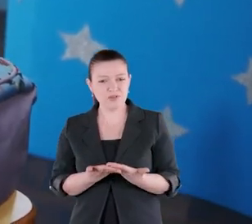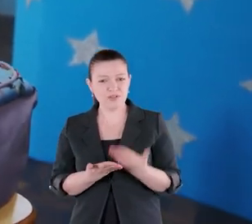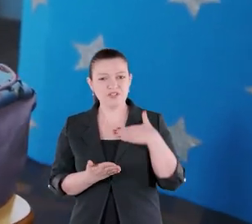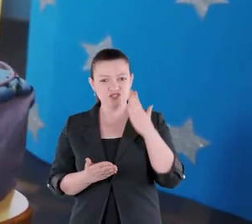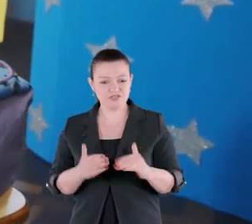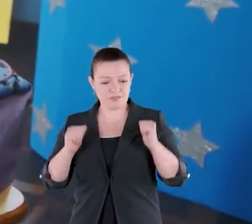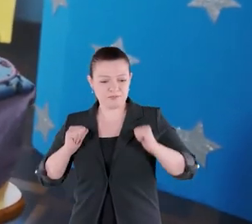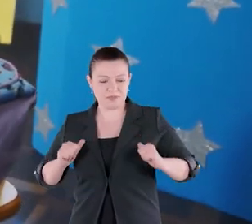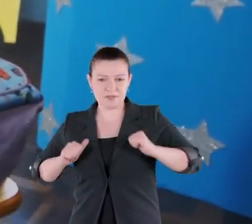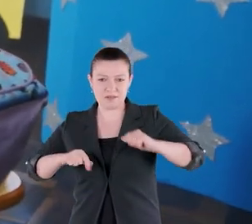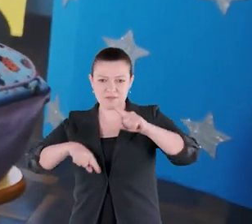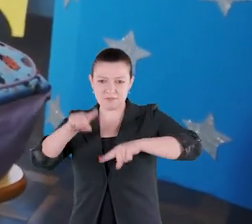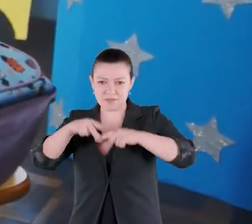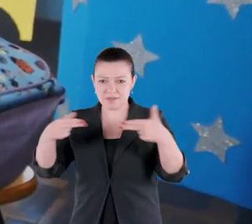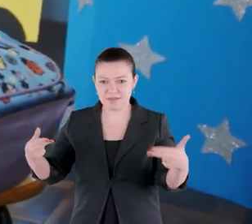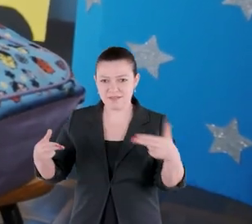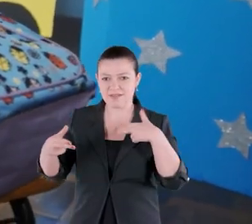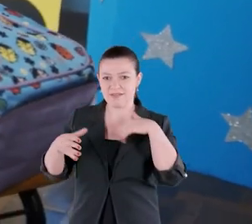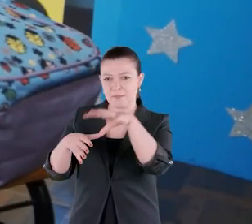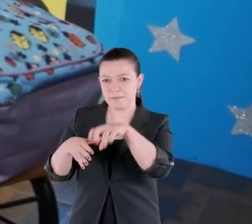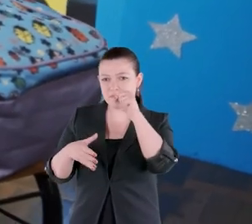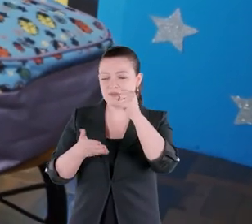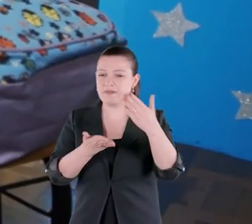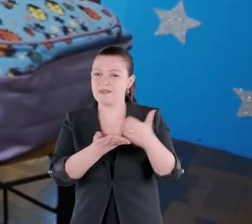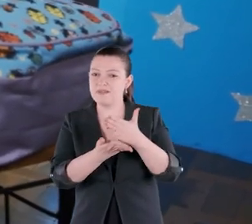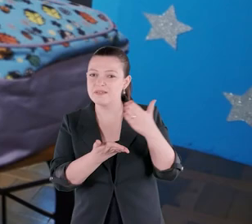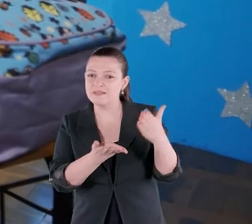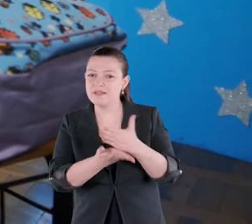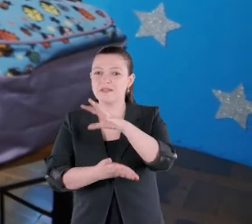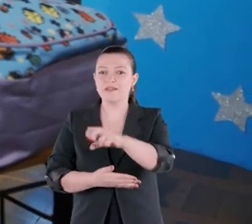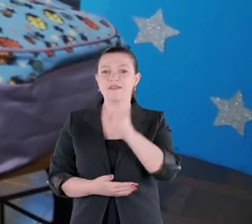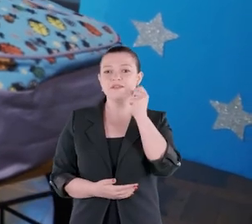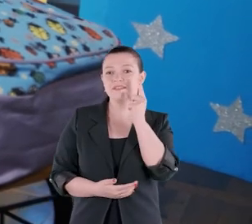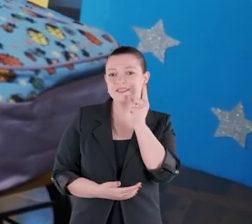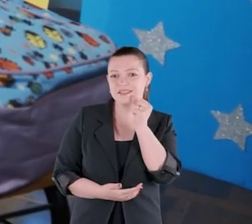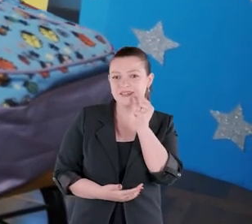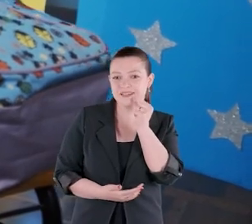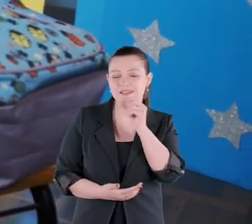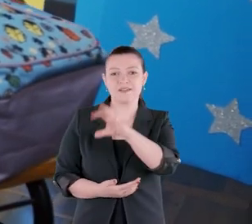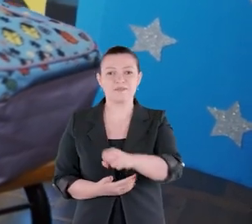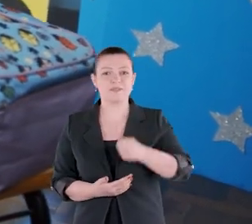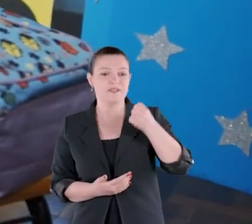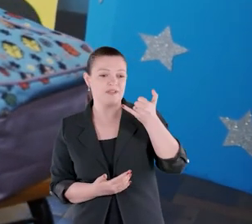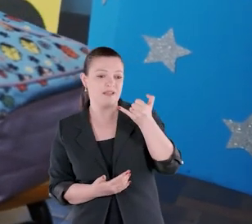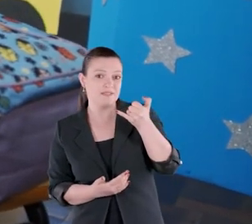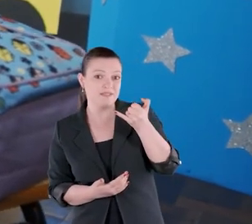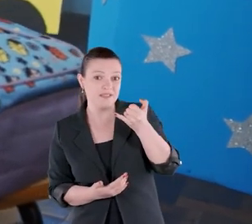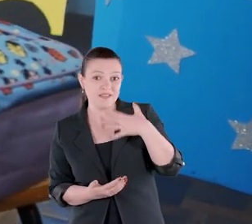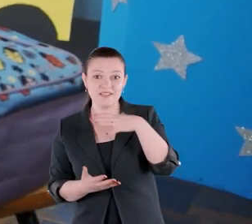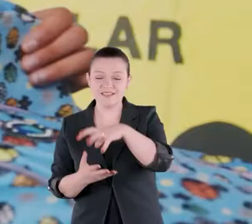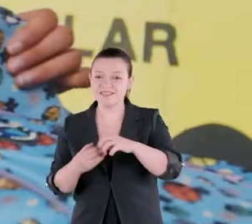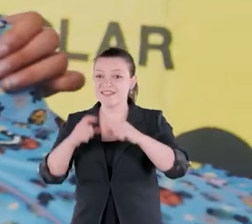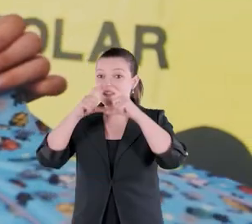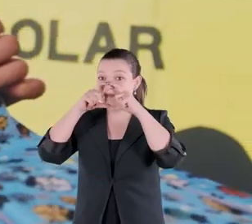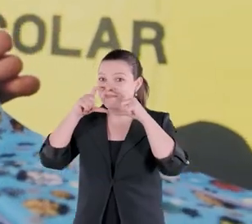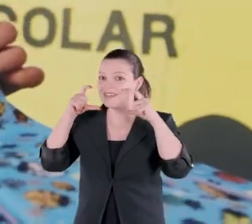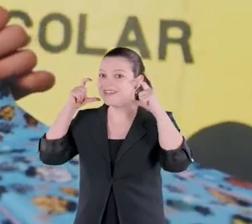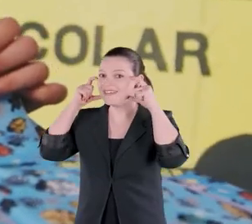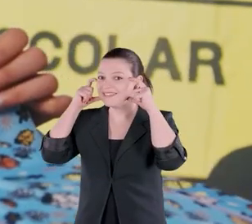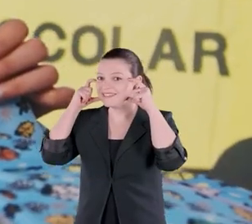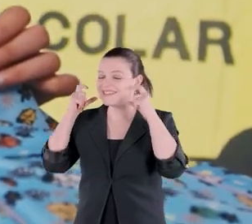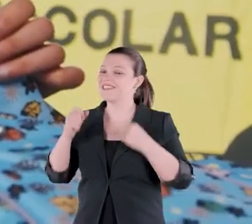material? Já separou? Caderno, lápis e caneta e